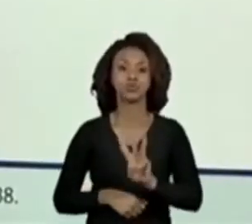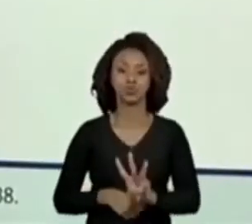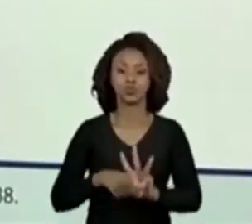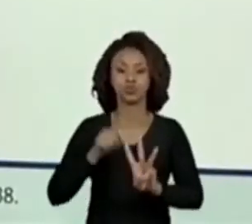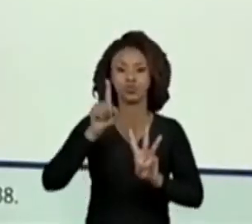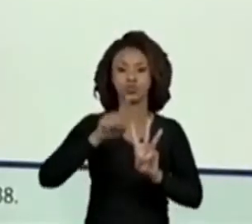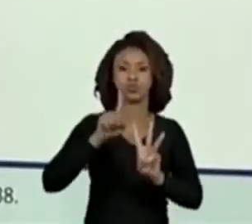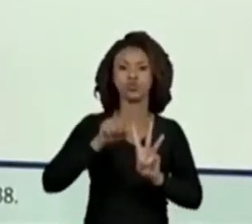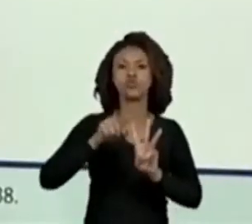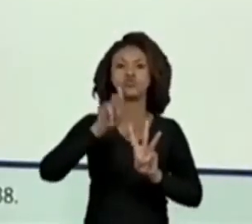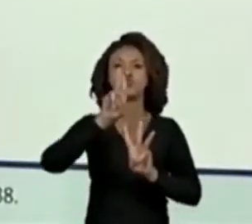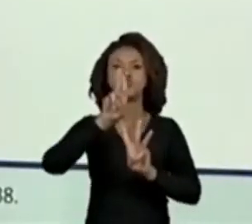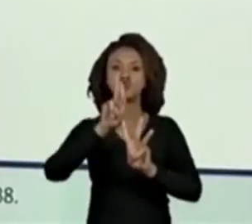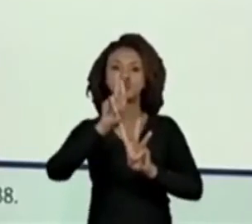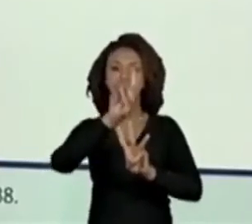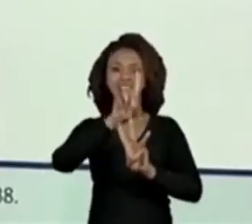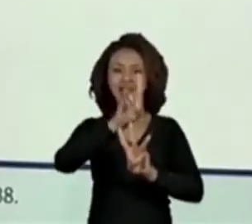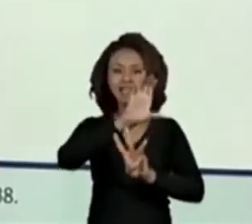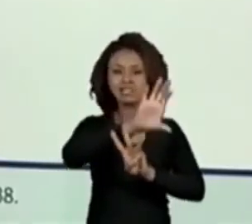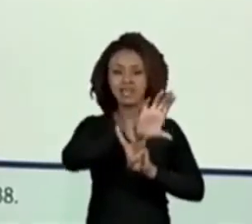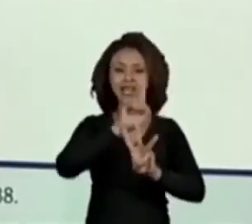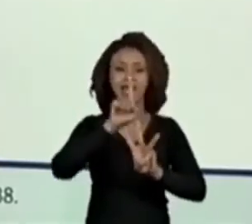unidades. E vou ter